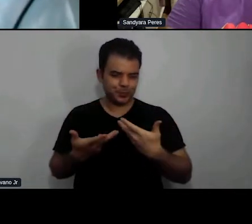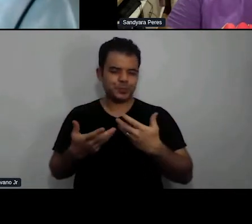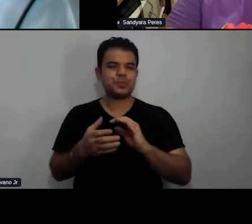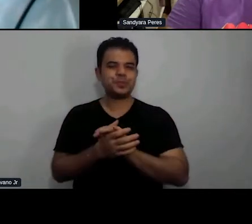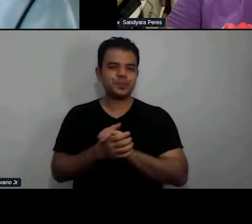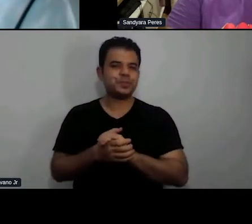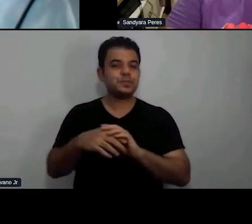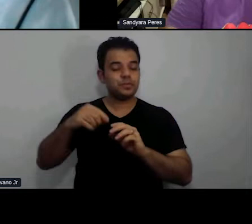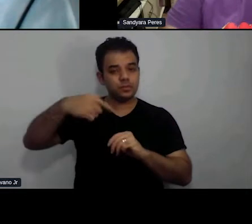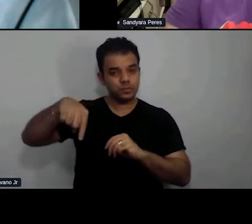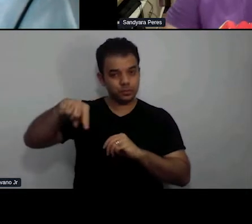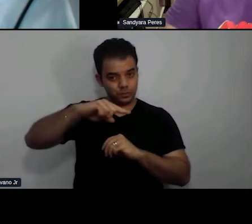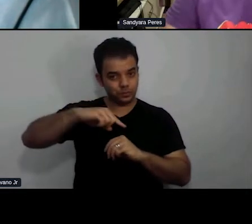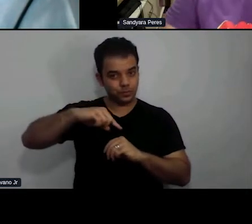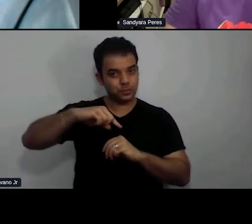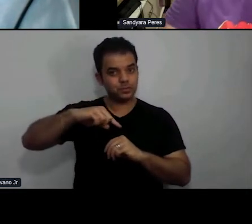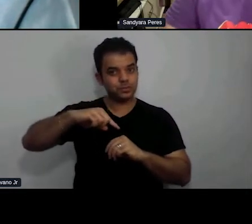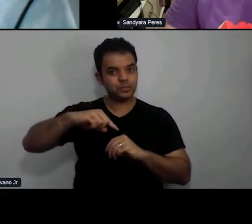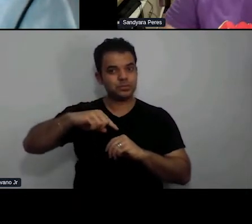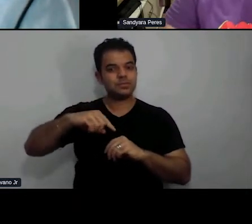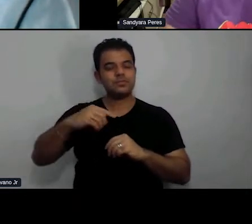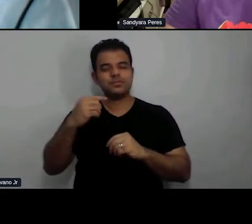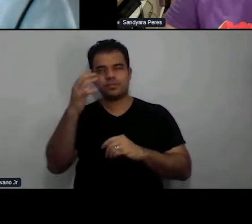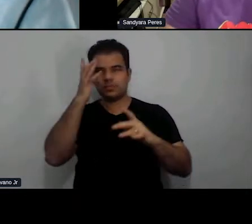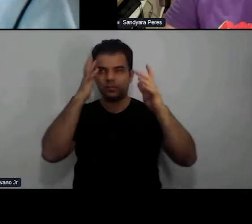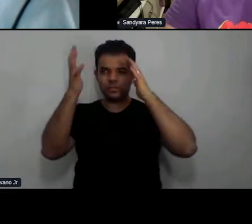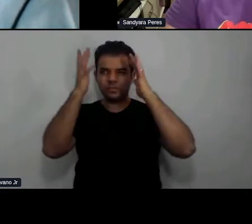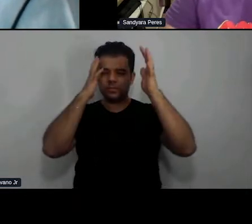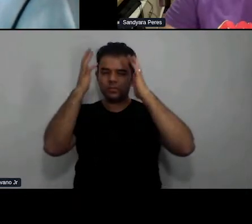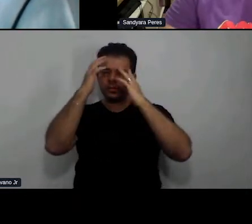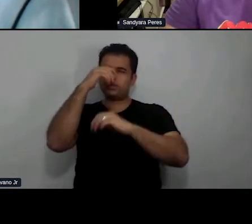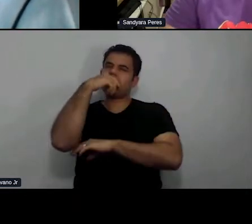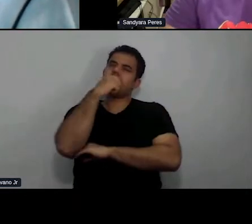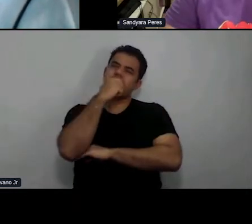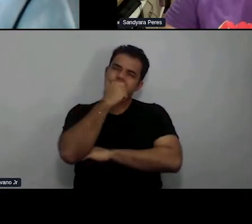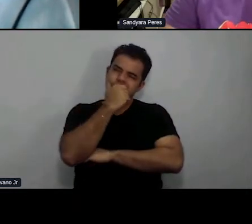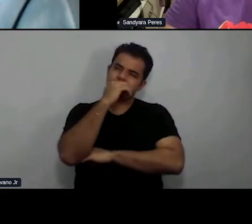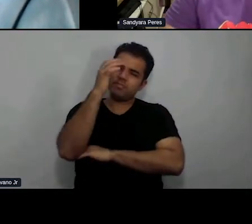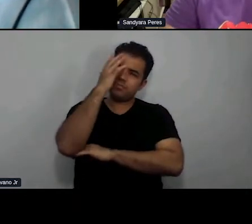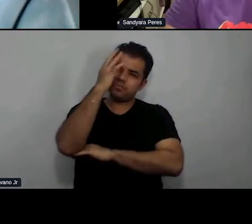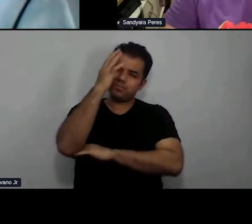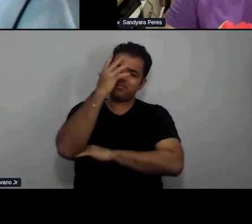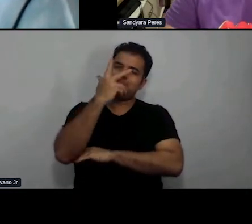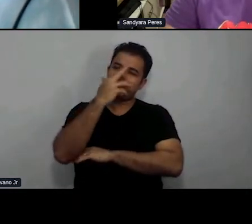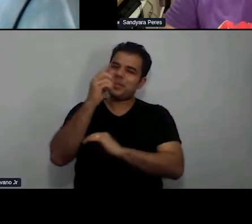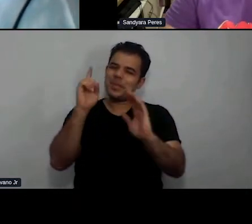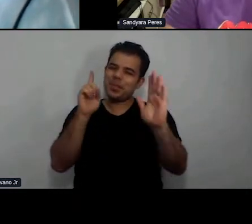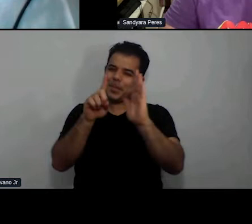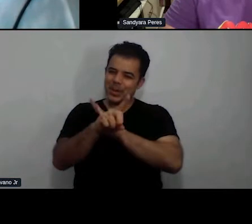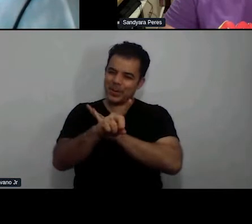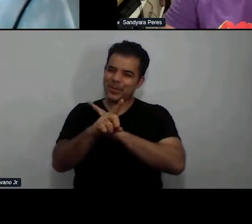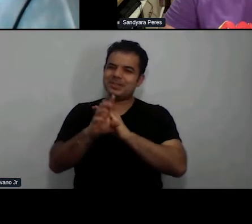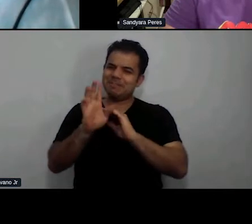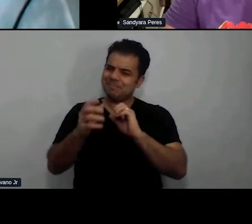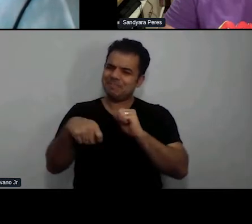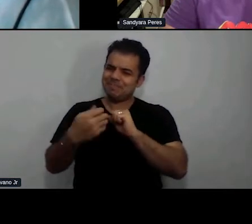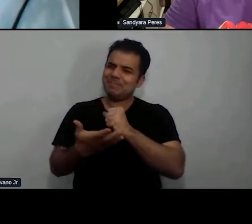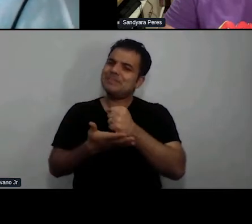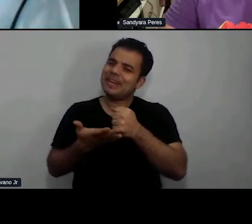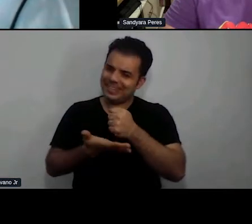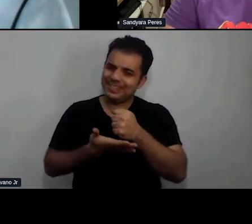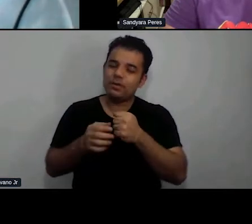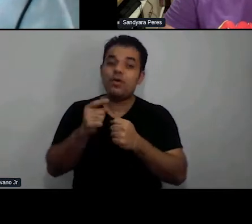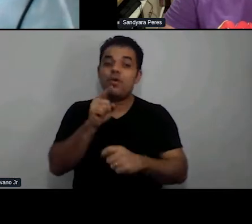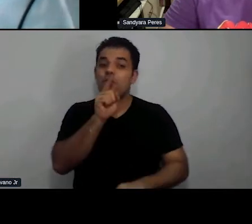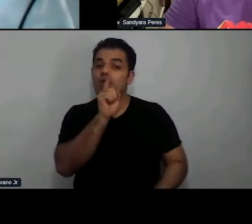a gente fica com aquela pergunta, né? Que é bem básica. Para